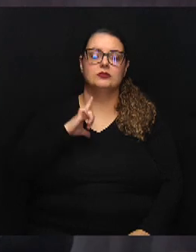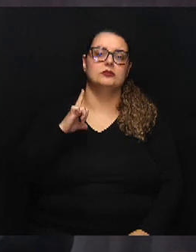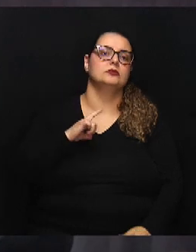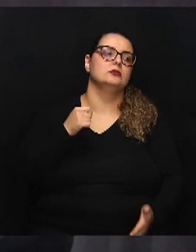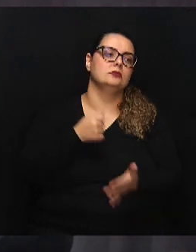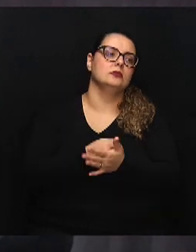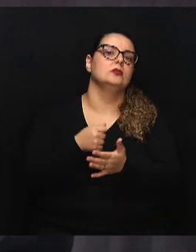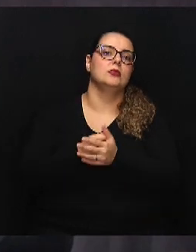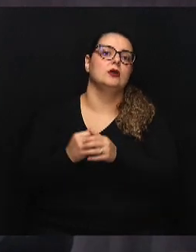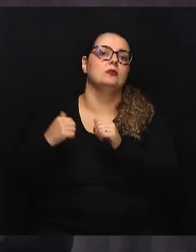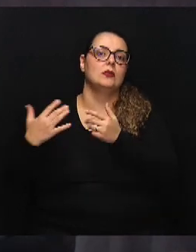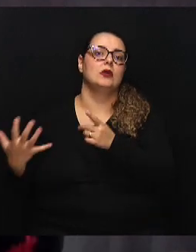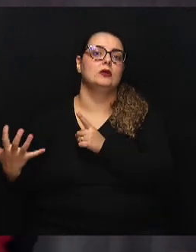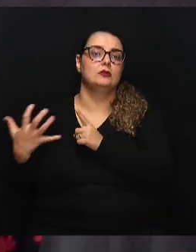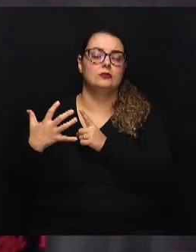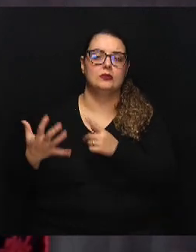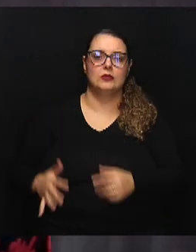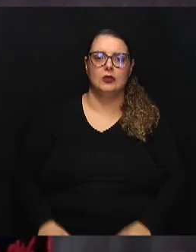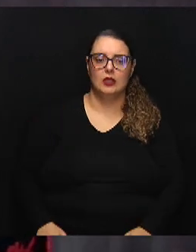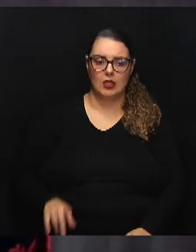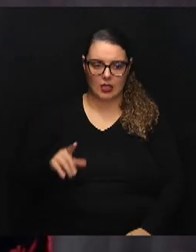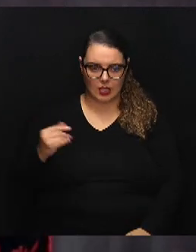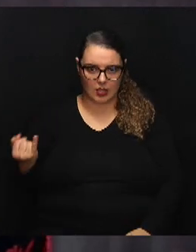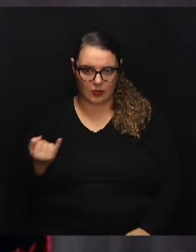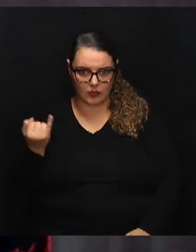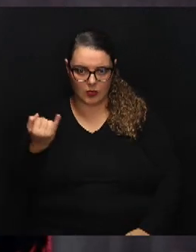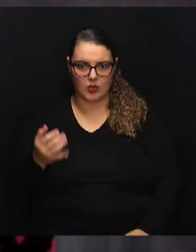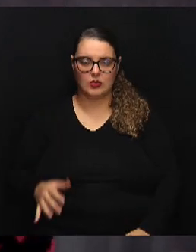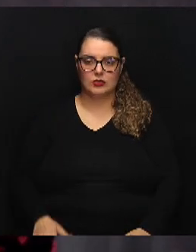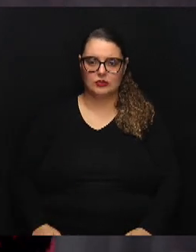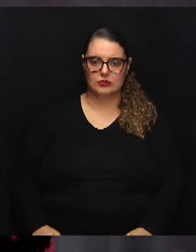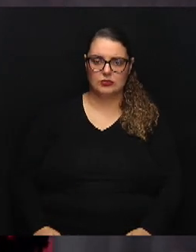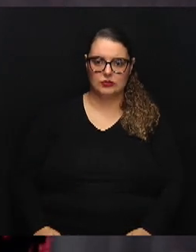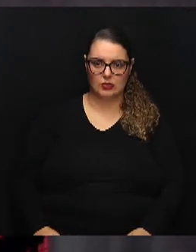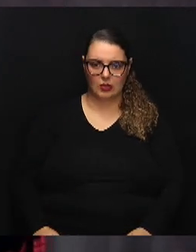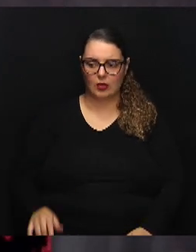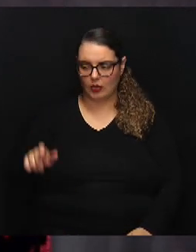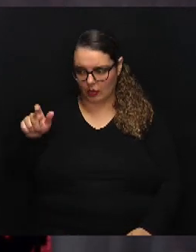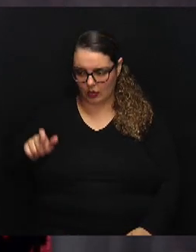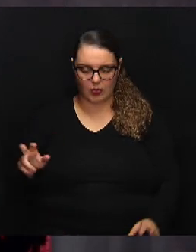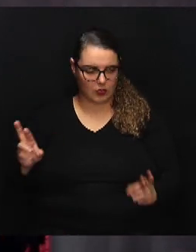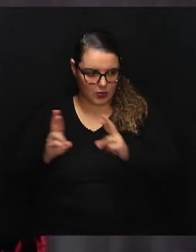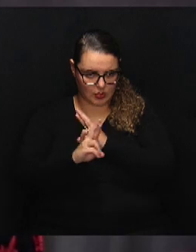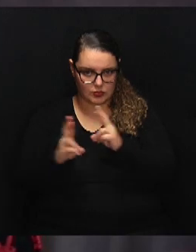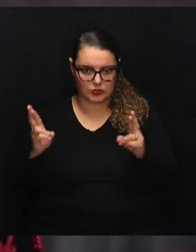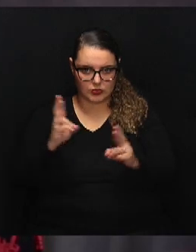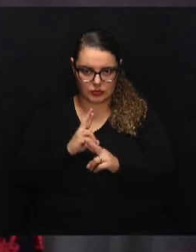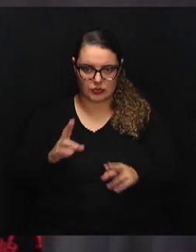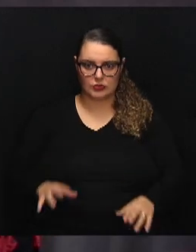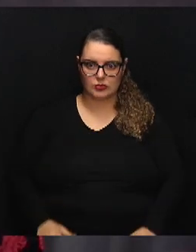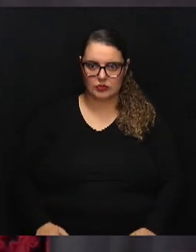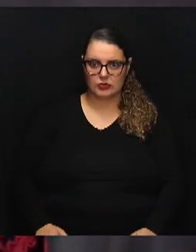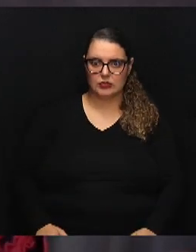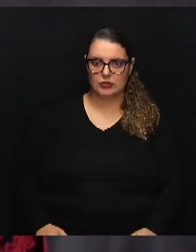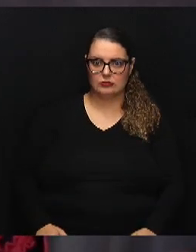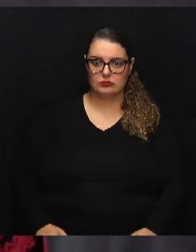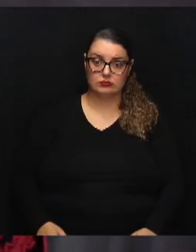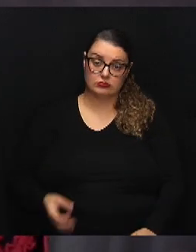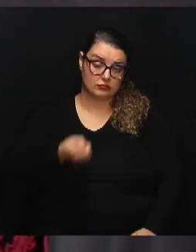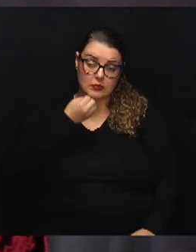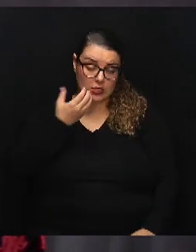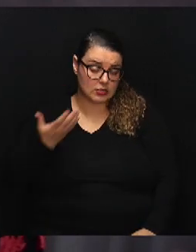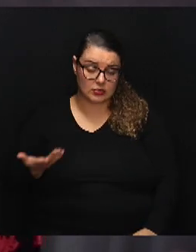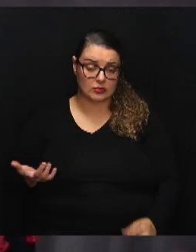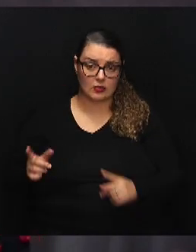muito grande. É muito importante que você, né, com a pessoa com quem você se relaciona, você esteja bem, né,